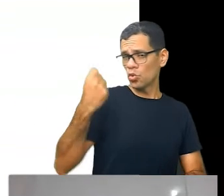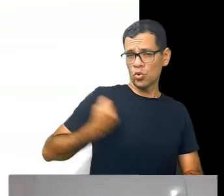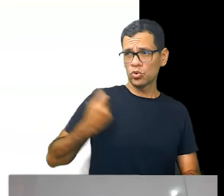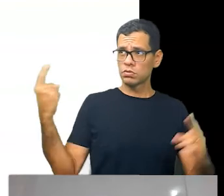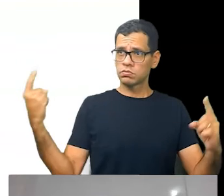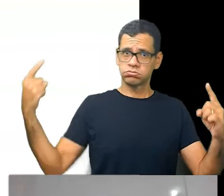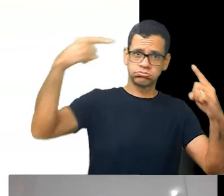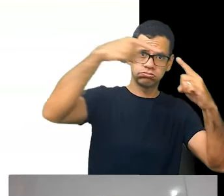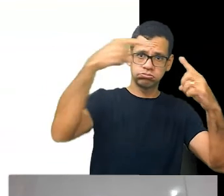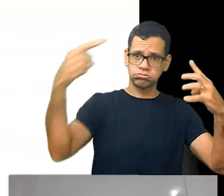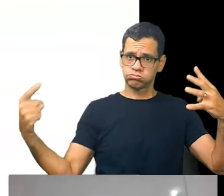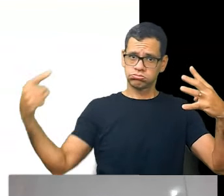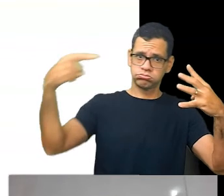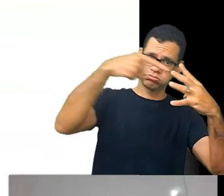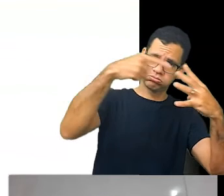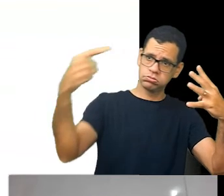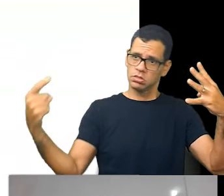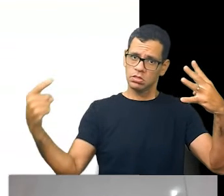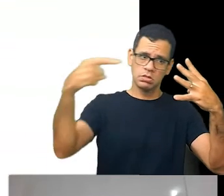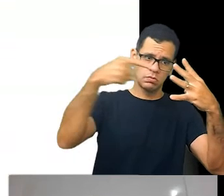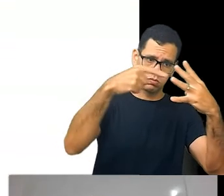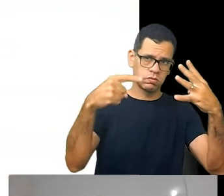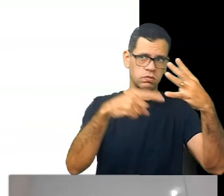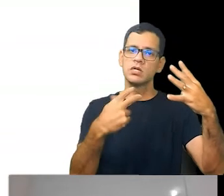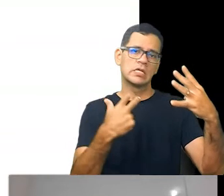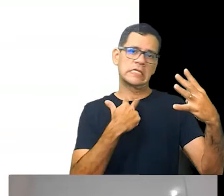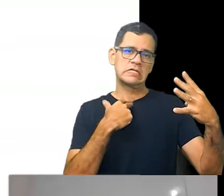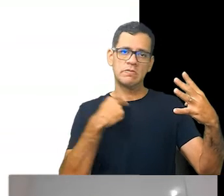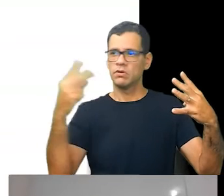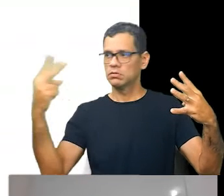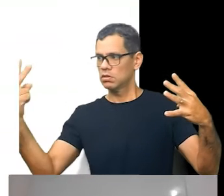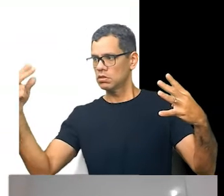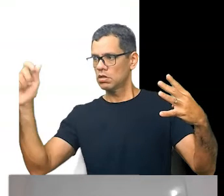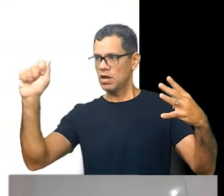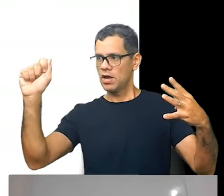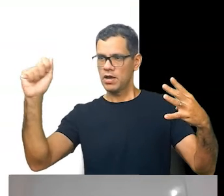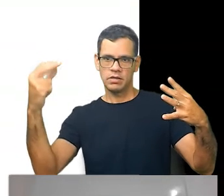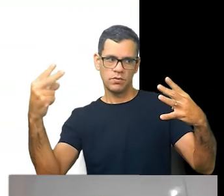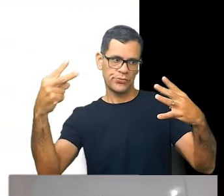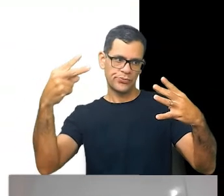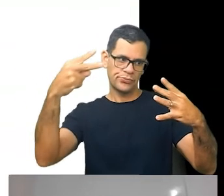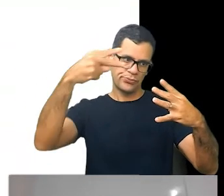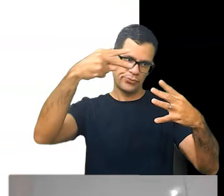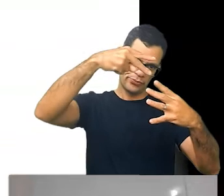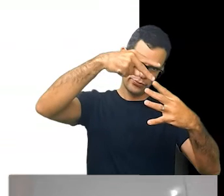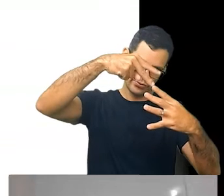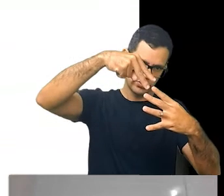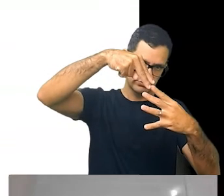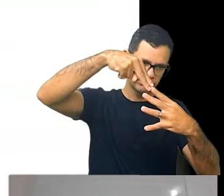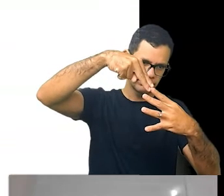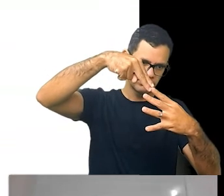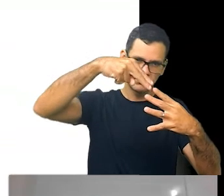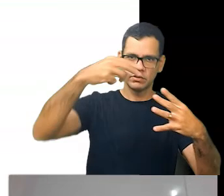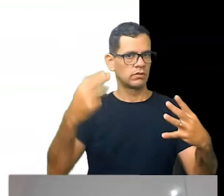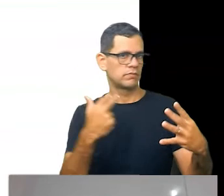cada um do elemento A sai somente um único correspondente lá para o B. Não pode sair uma flechinha do menos 1